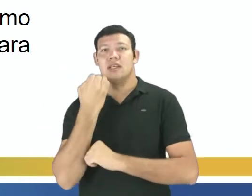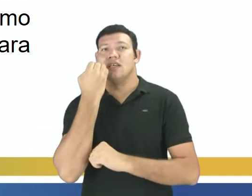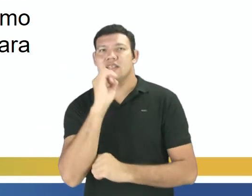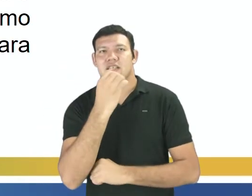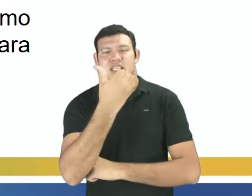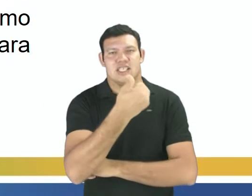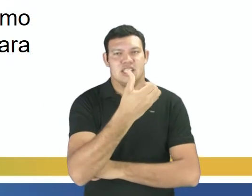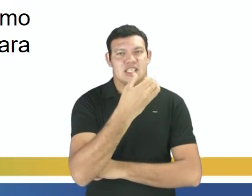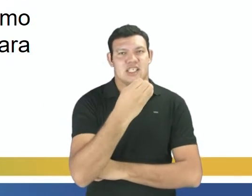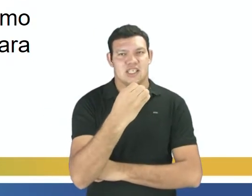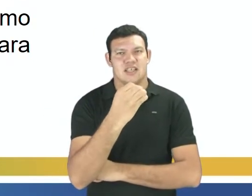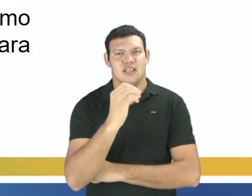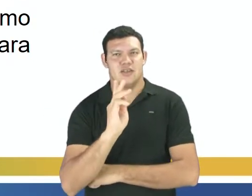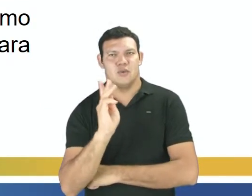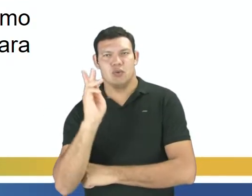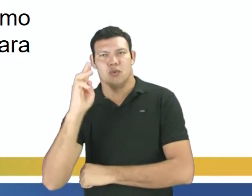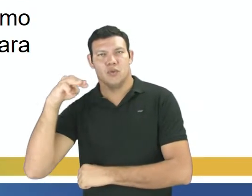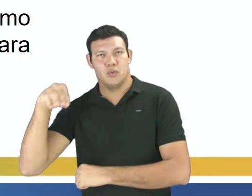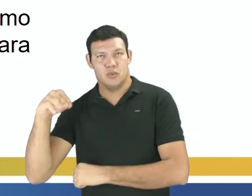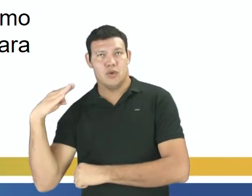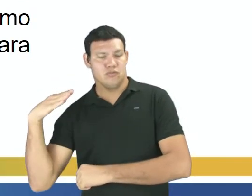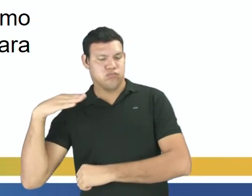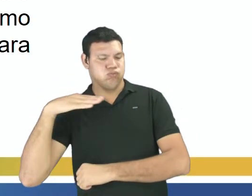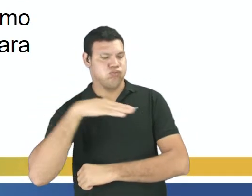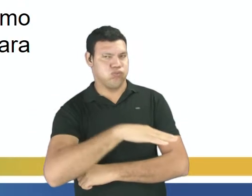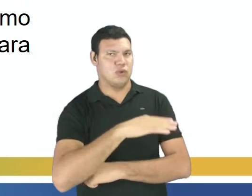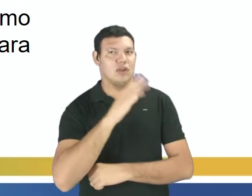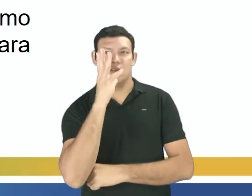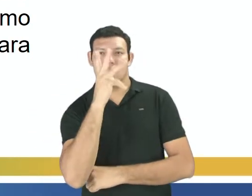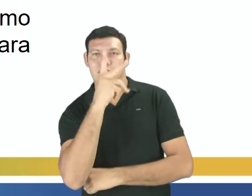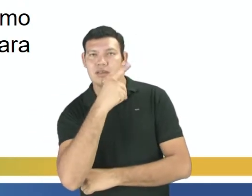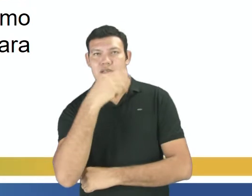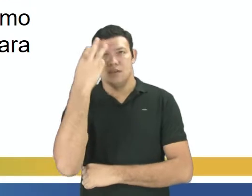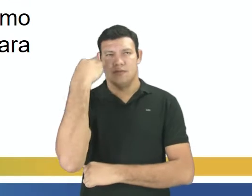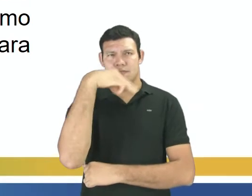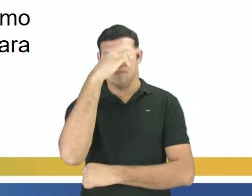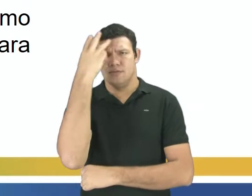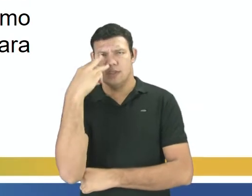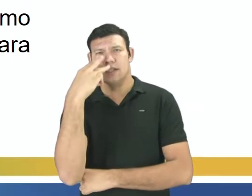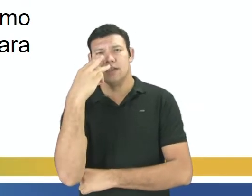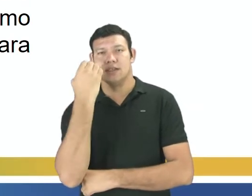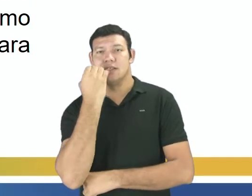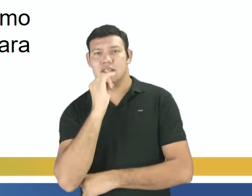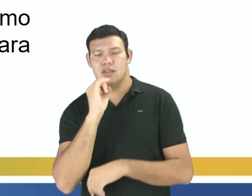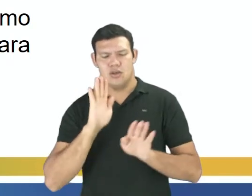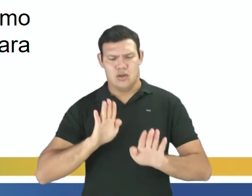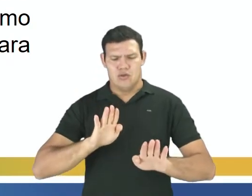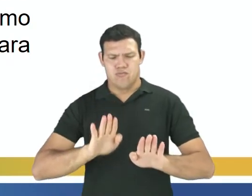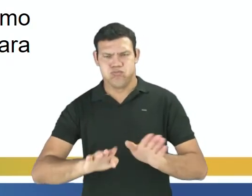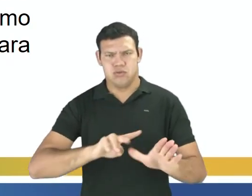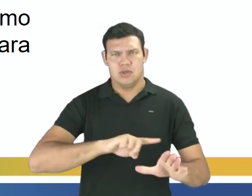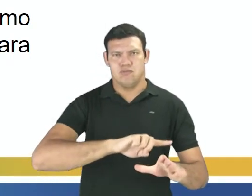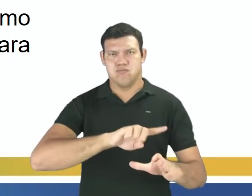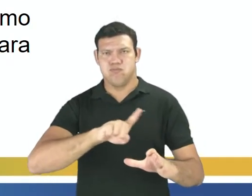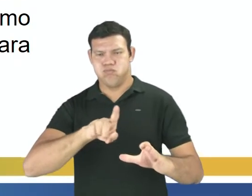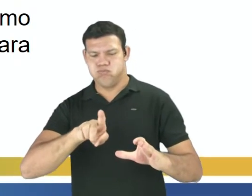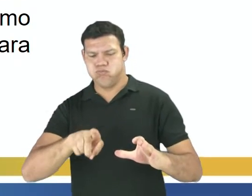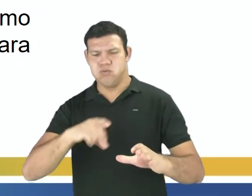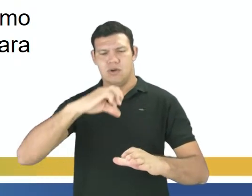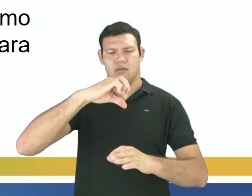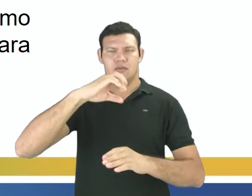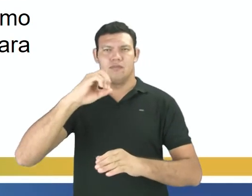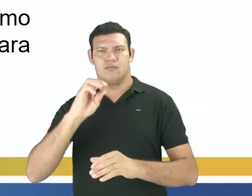aumentar a velocidade para 90 km por hora, esse tempo vai cair. Você pode observar que ele fez aí em 2 horas, tá certo?